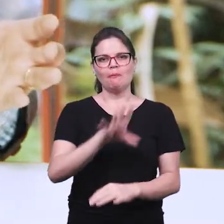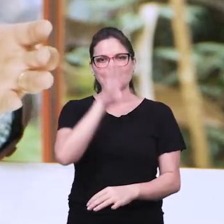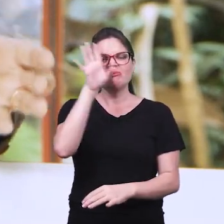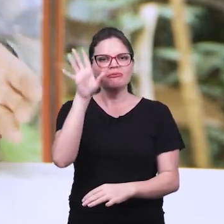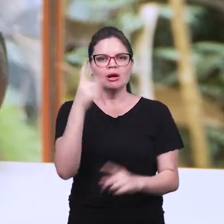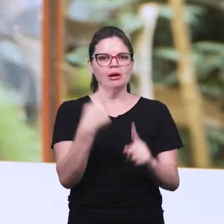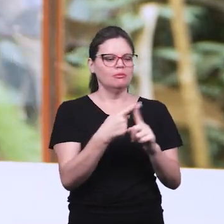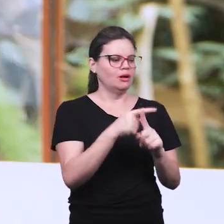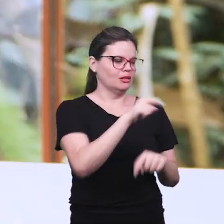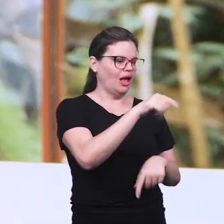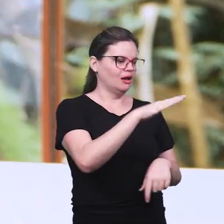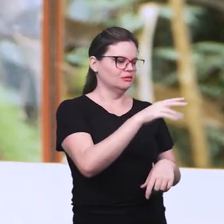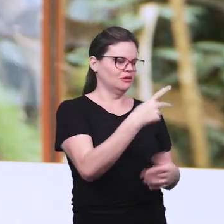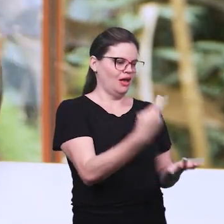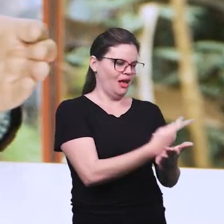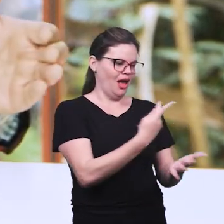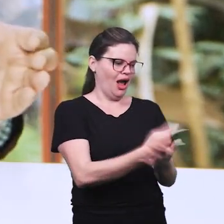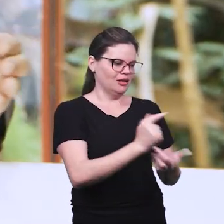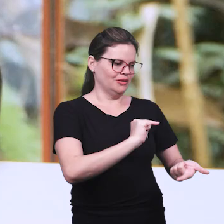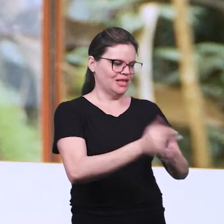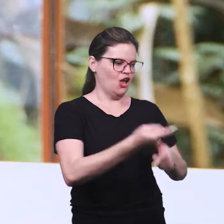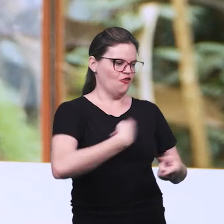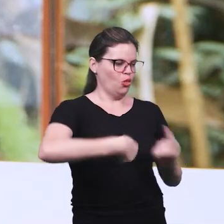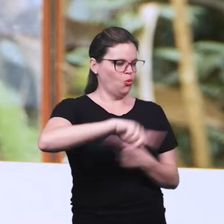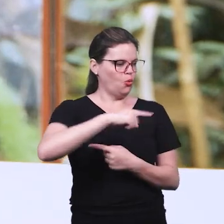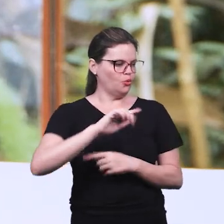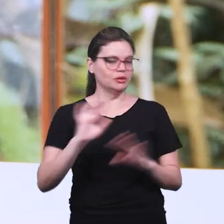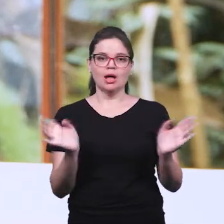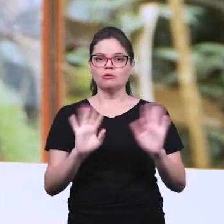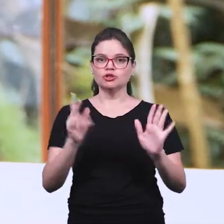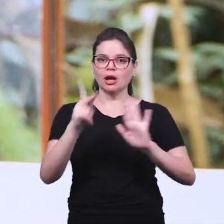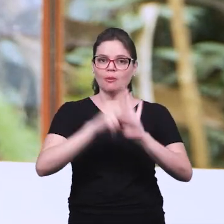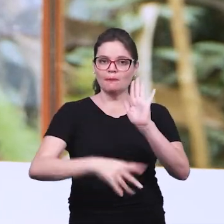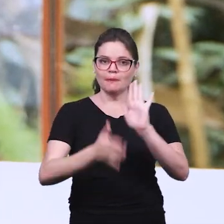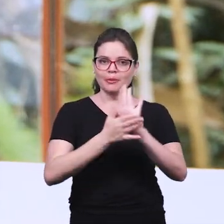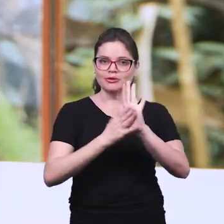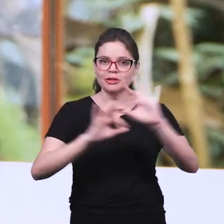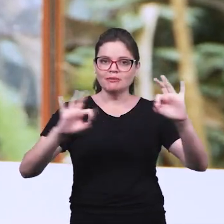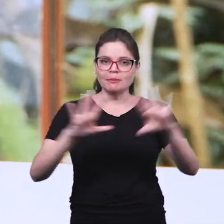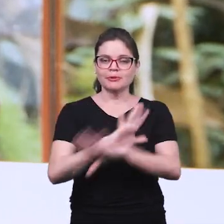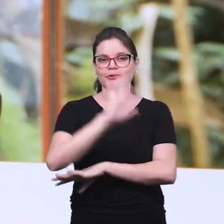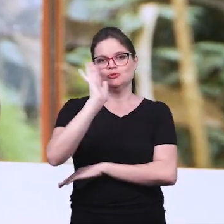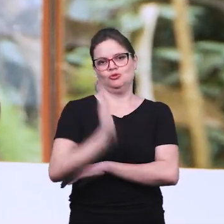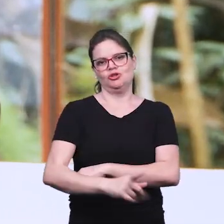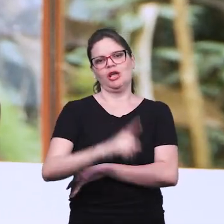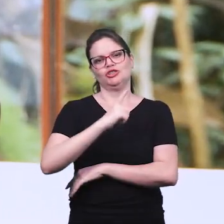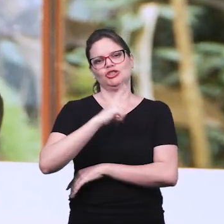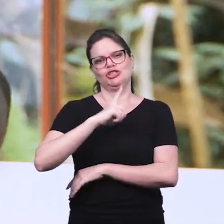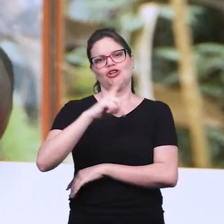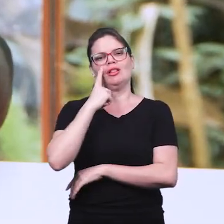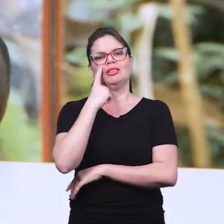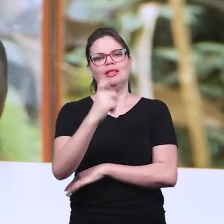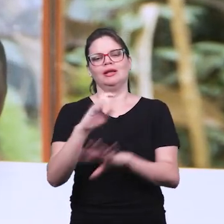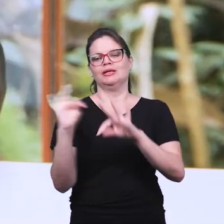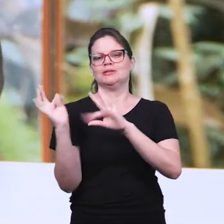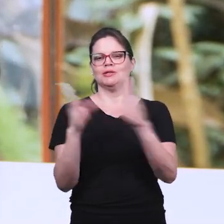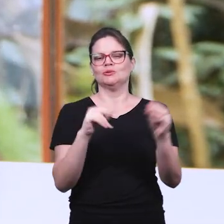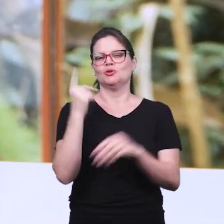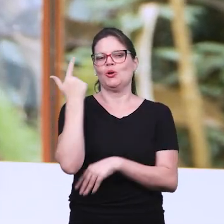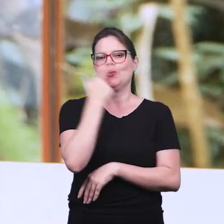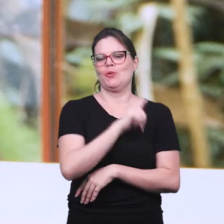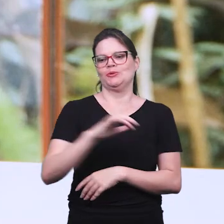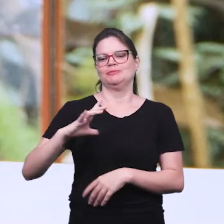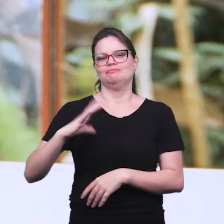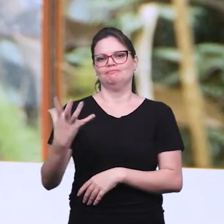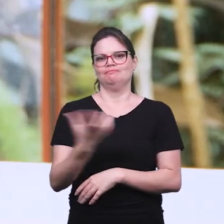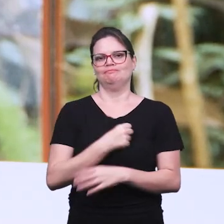com Israel, então eu vou mudar meus planos. Não, já estava dentro de um plano profético do Senhor alcançar todas as ações, fazendo com que aqueles que